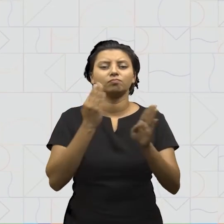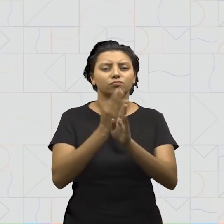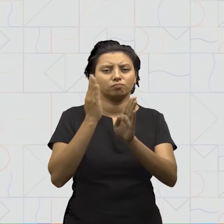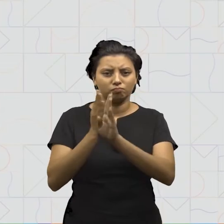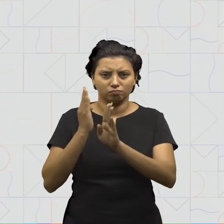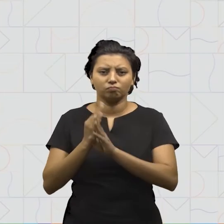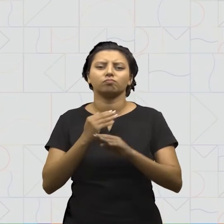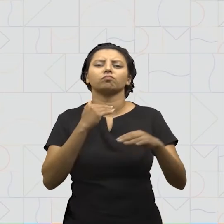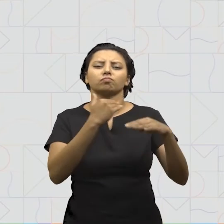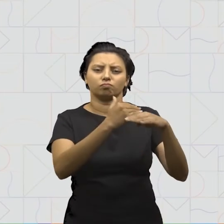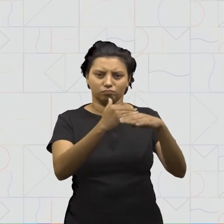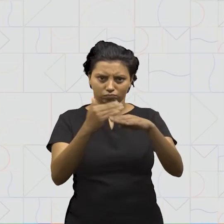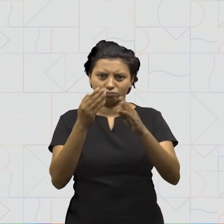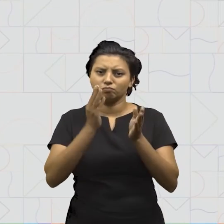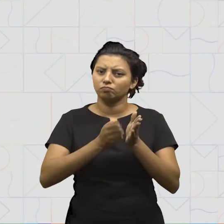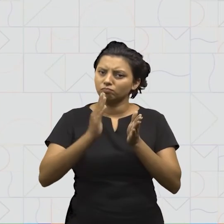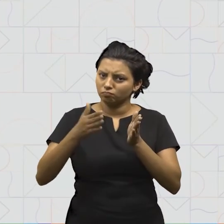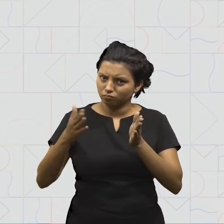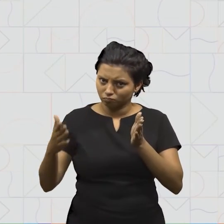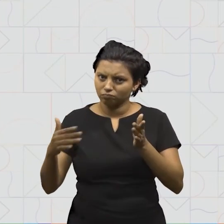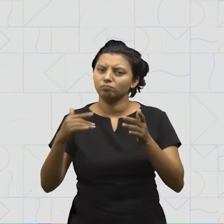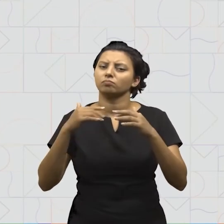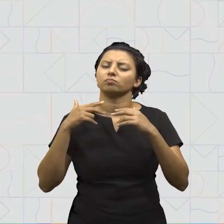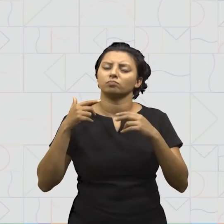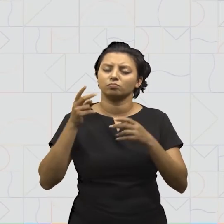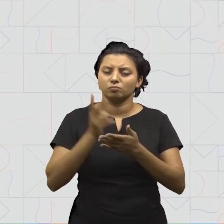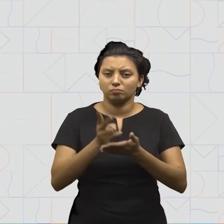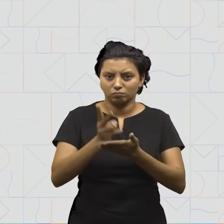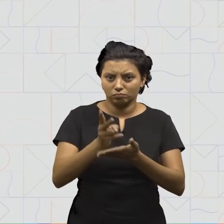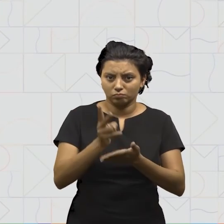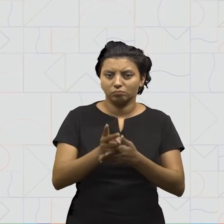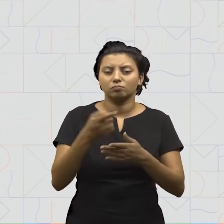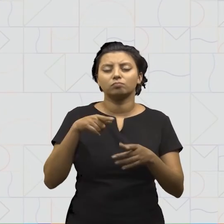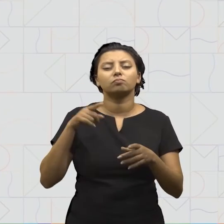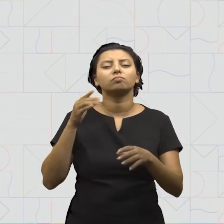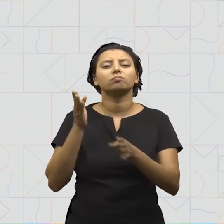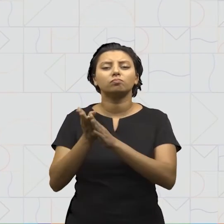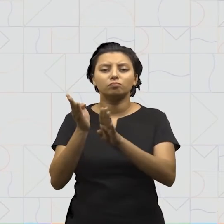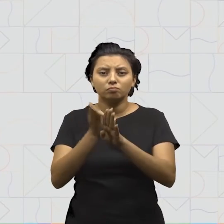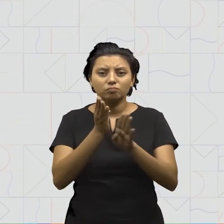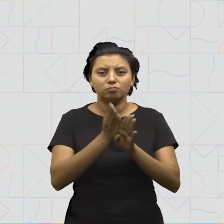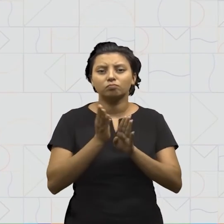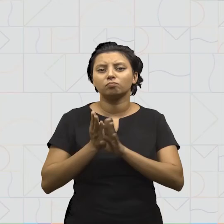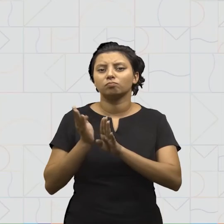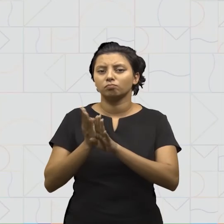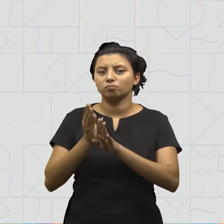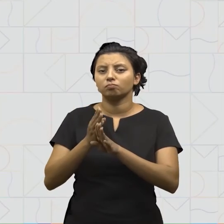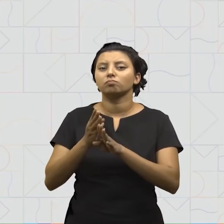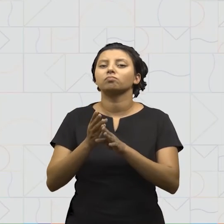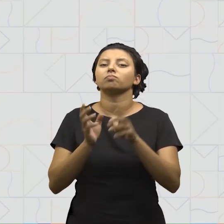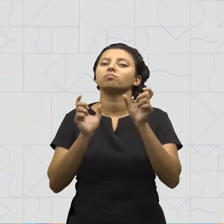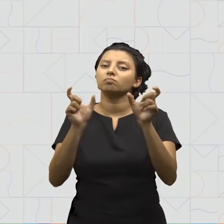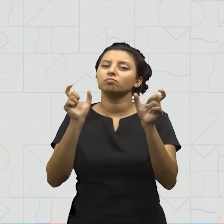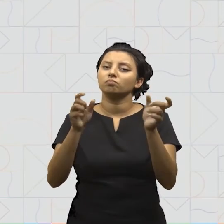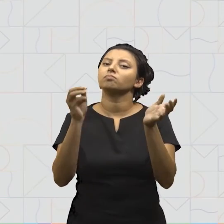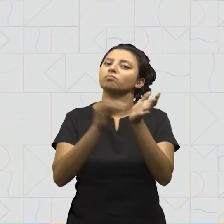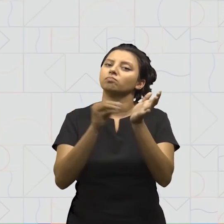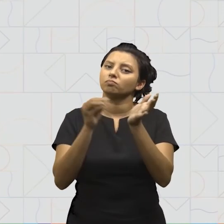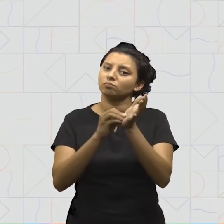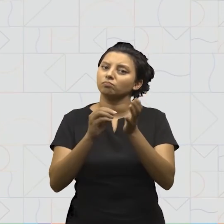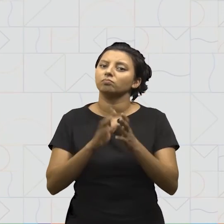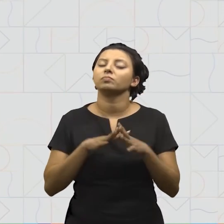identificação de regularidades de sequências e determinação de elementos ausentes na